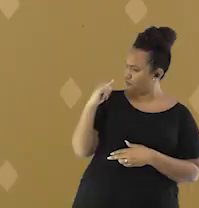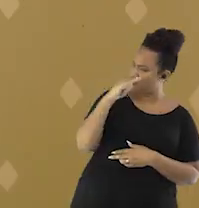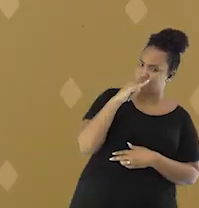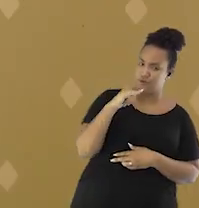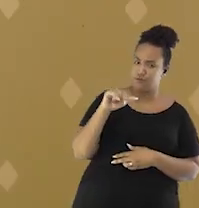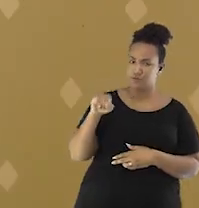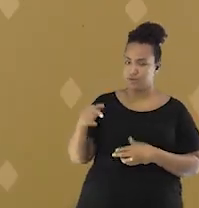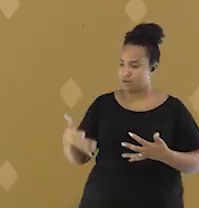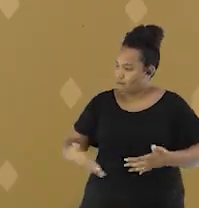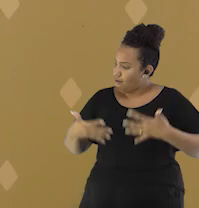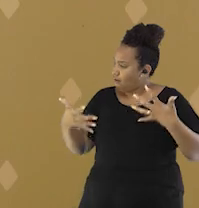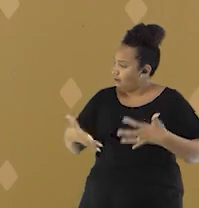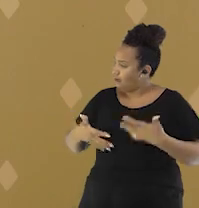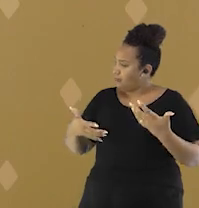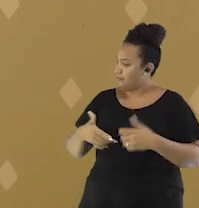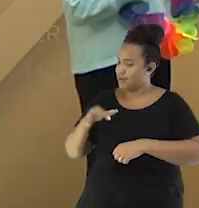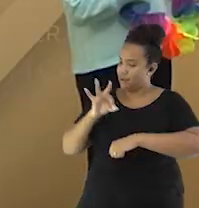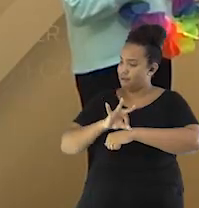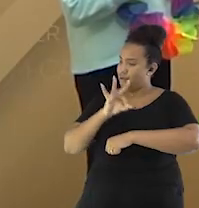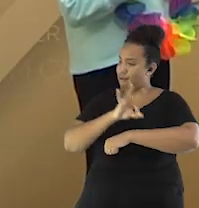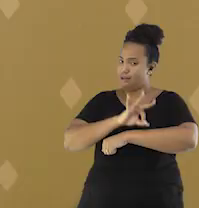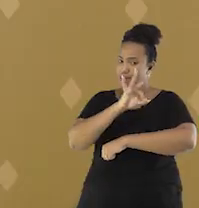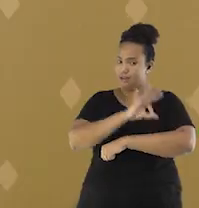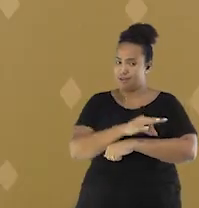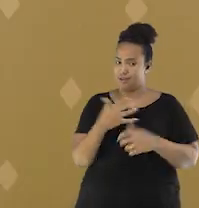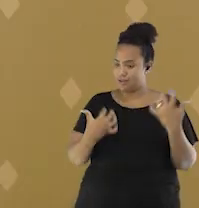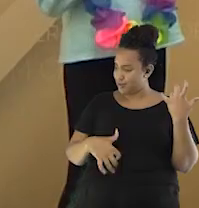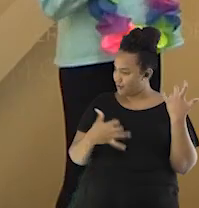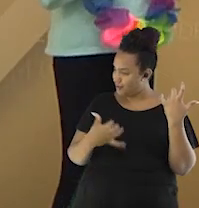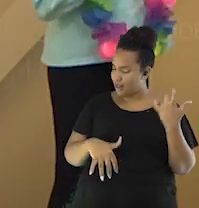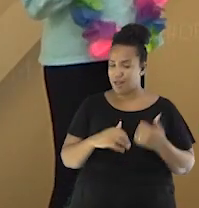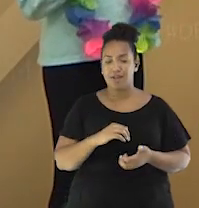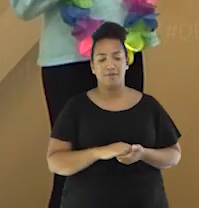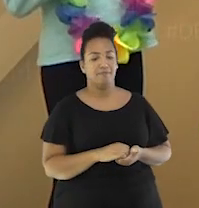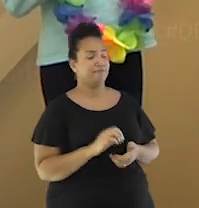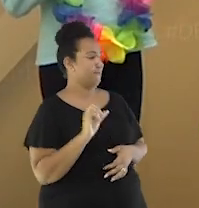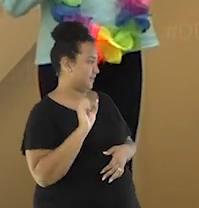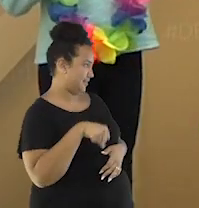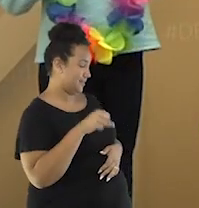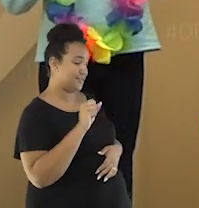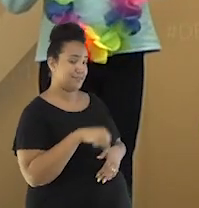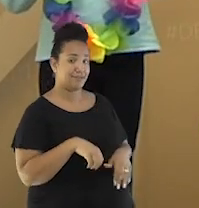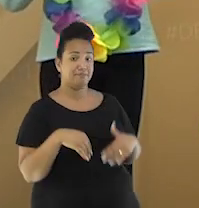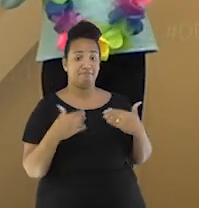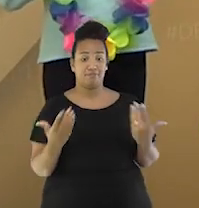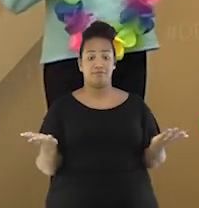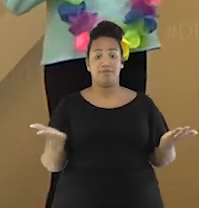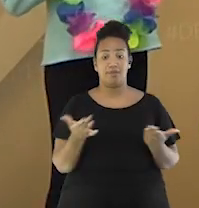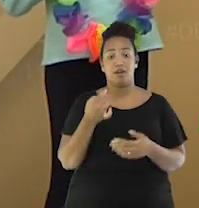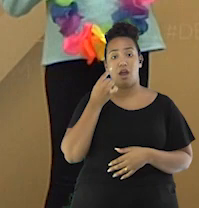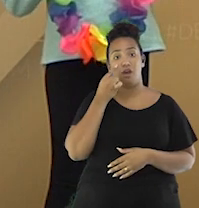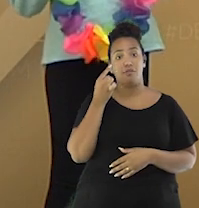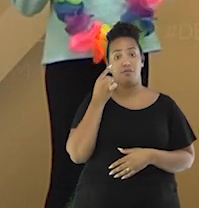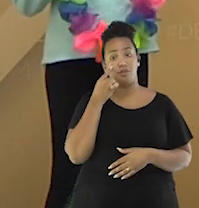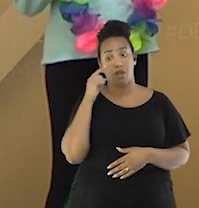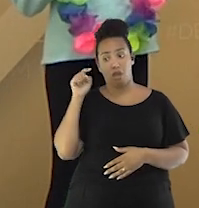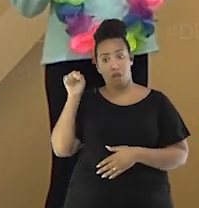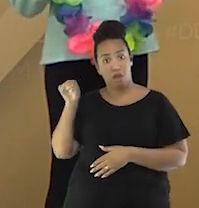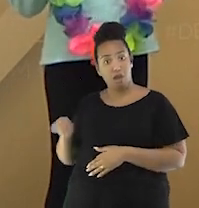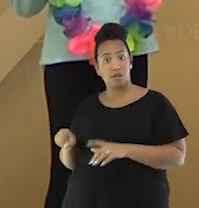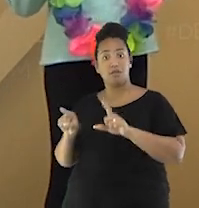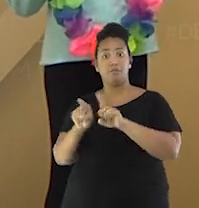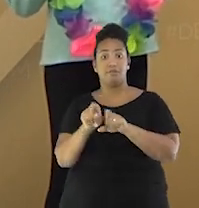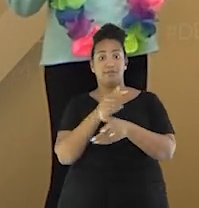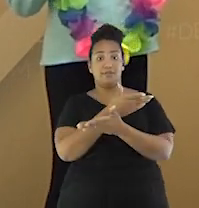pra gente fazer a música da Pulga Saltitante? Sim. E do ukulele? Sim. Então vamos lá, quero ver você e o pessoal de casa junto